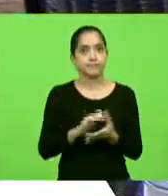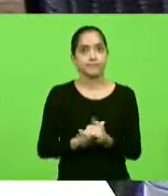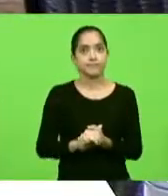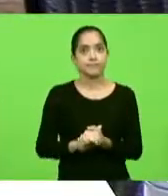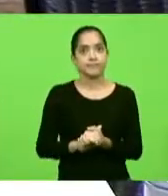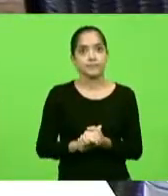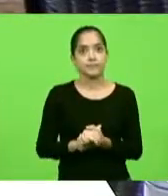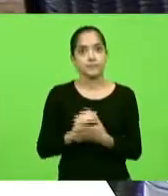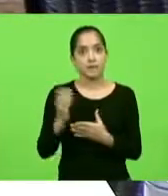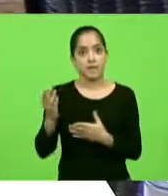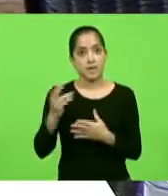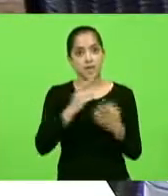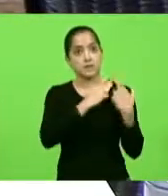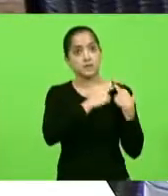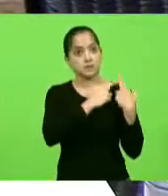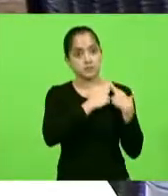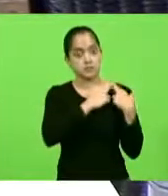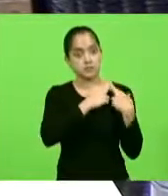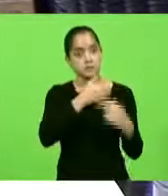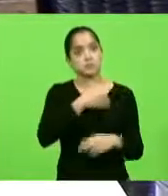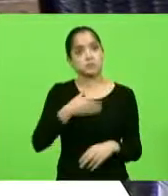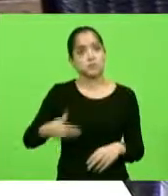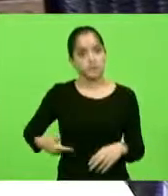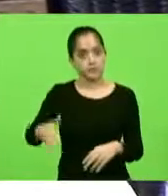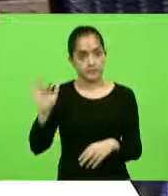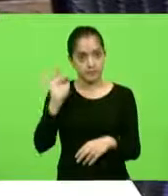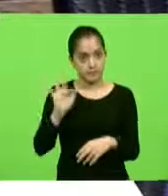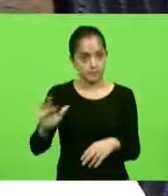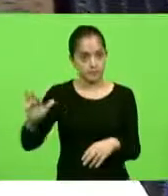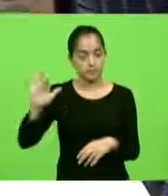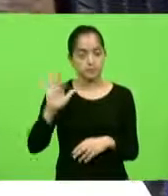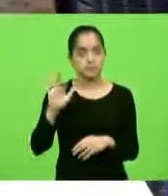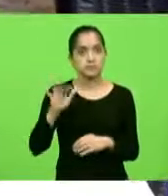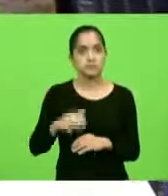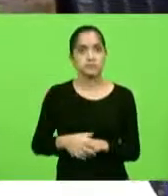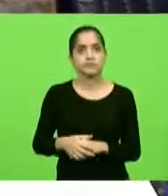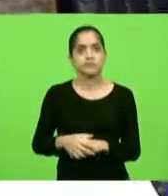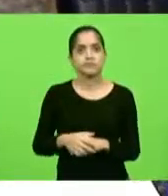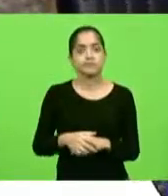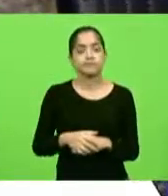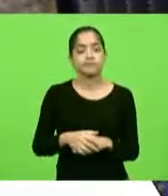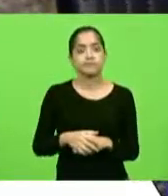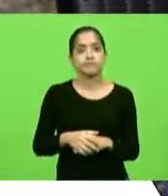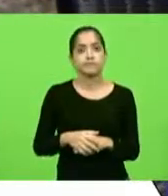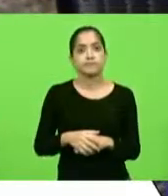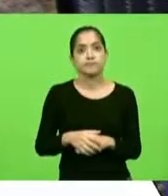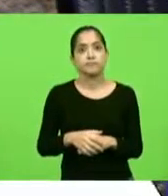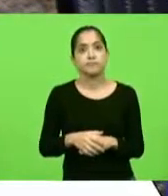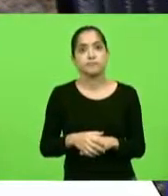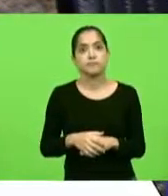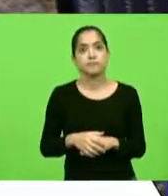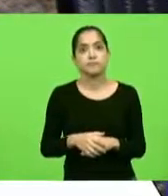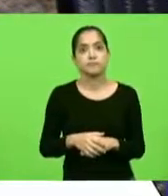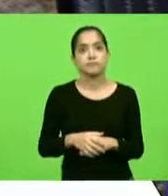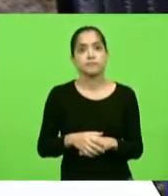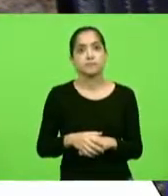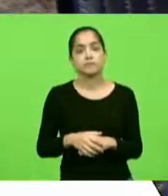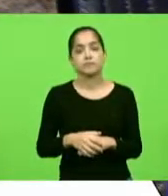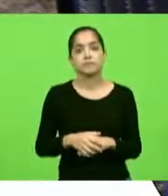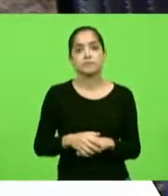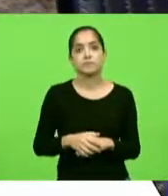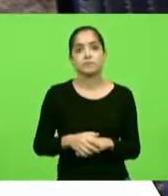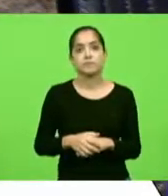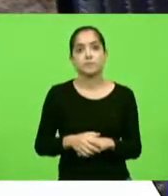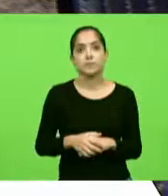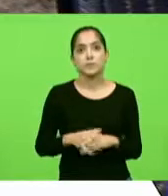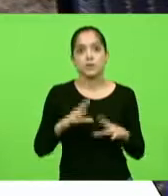é de responsabilidade do governo federal. Não podemos até ontem aqui sermos, todos